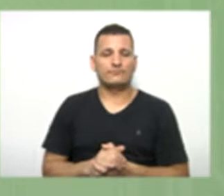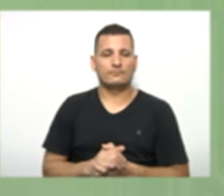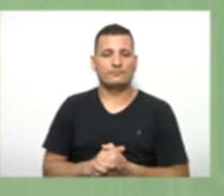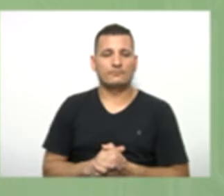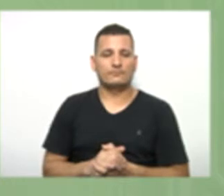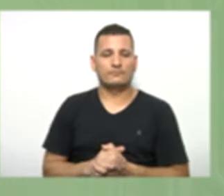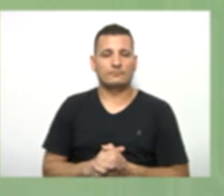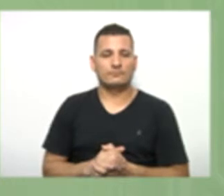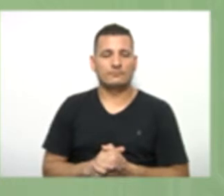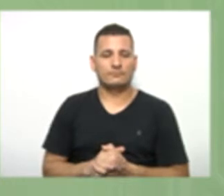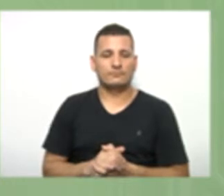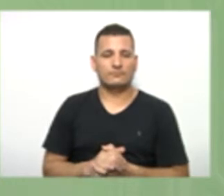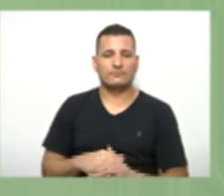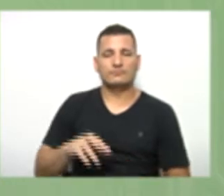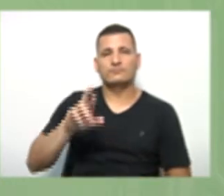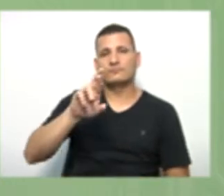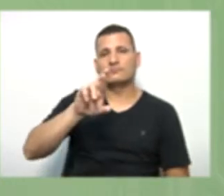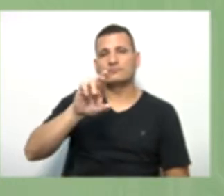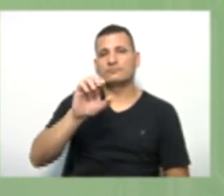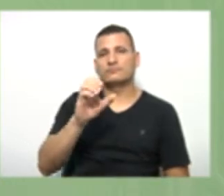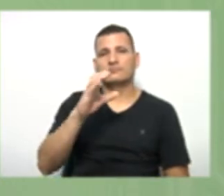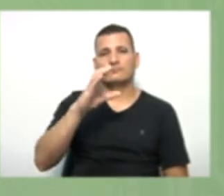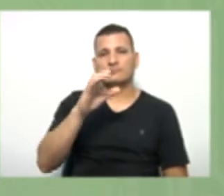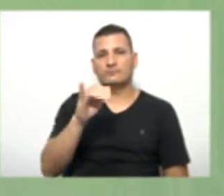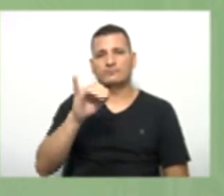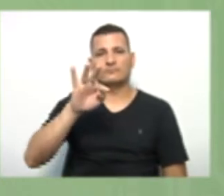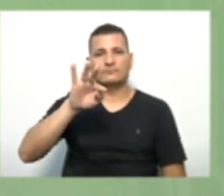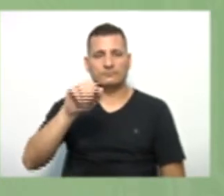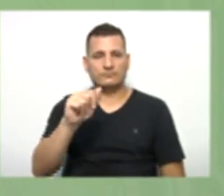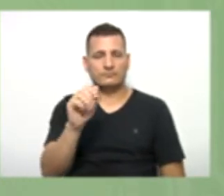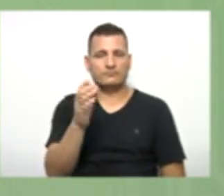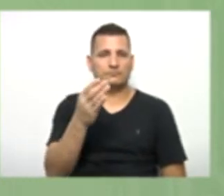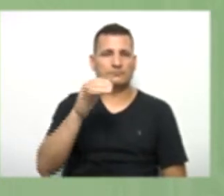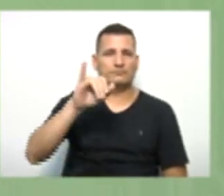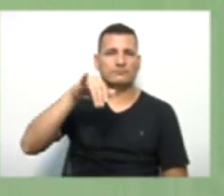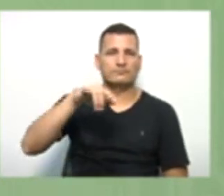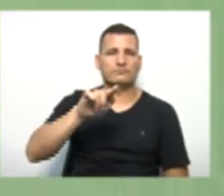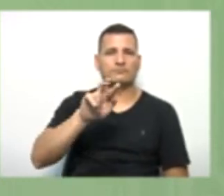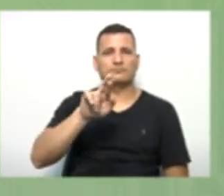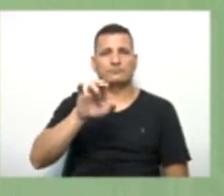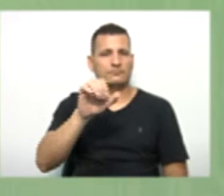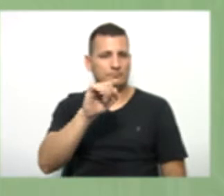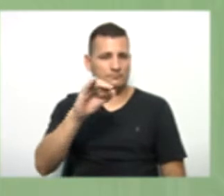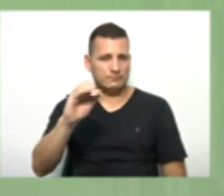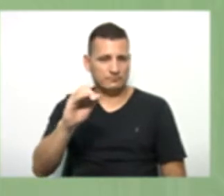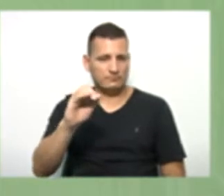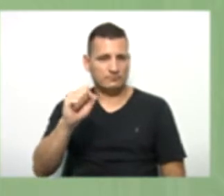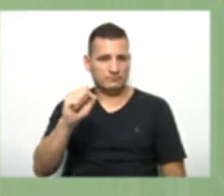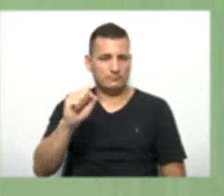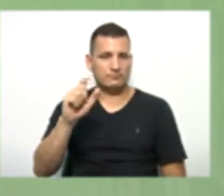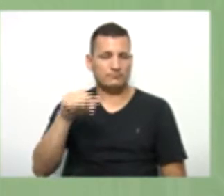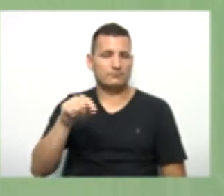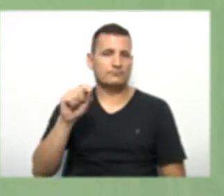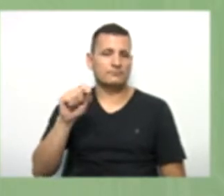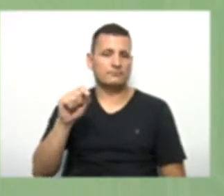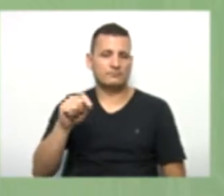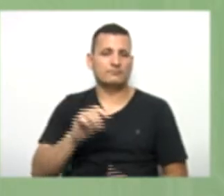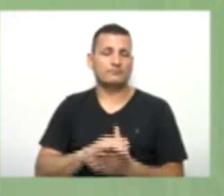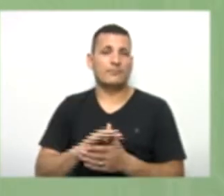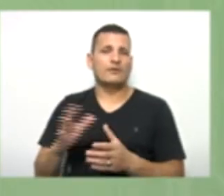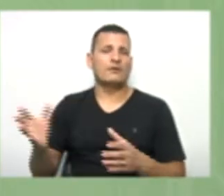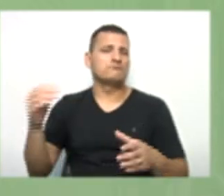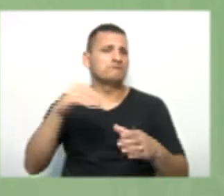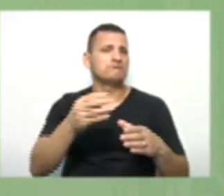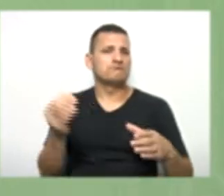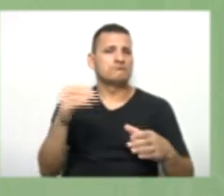Continuando. Receita e ingressos são entradas de elementos para o ativo da empresa,